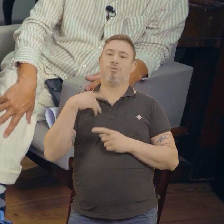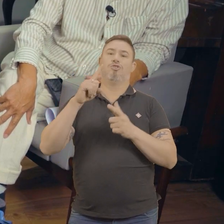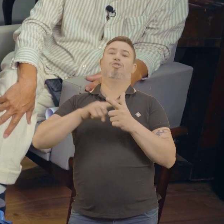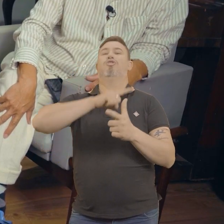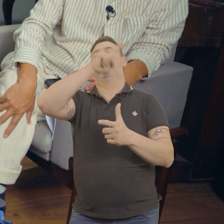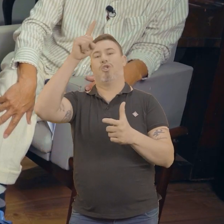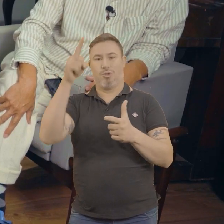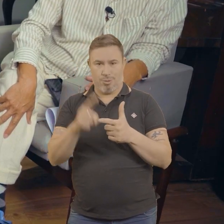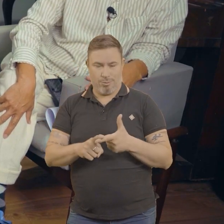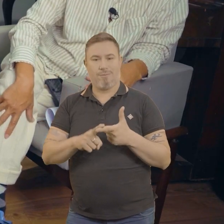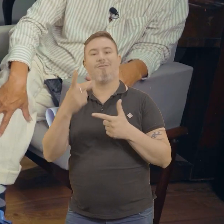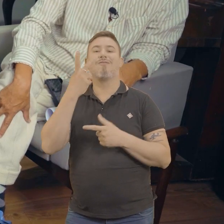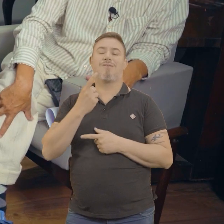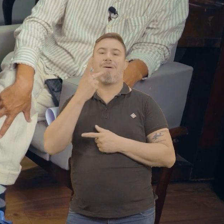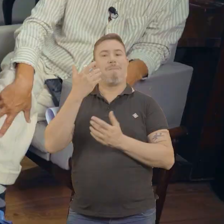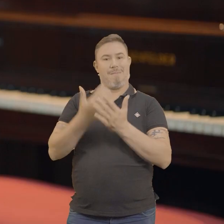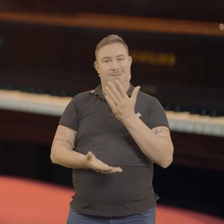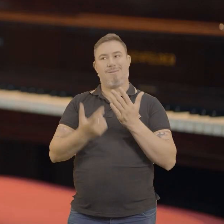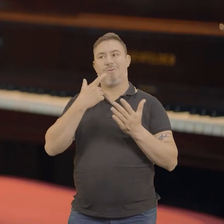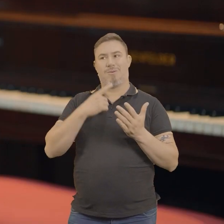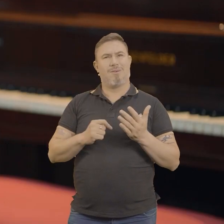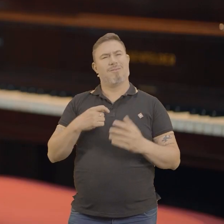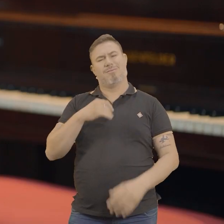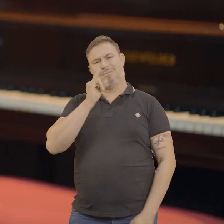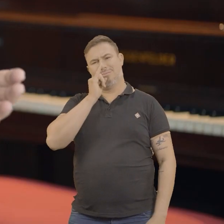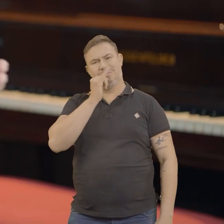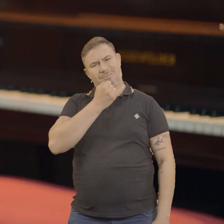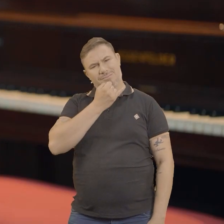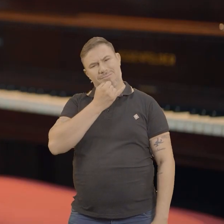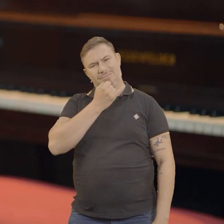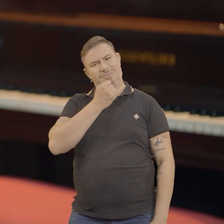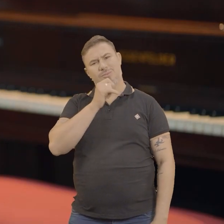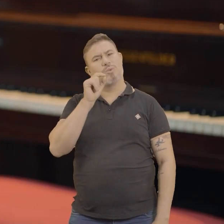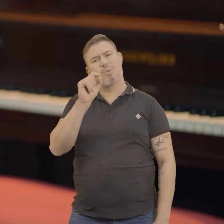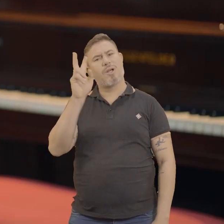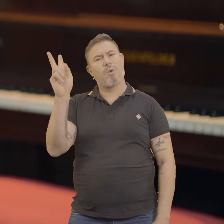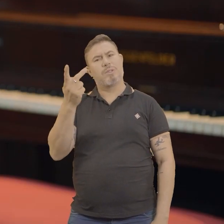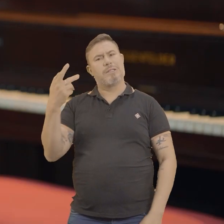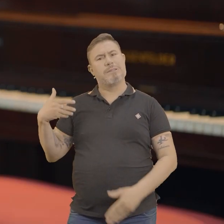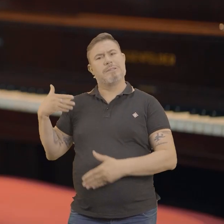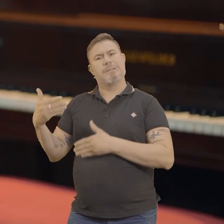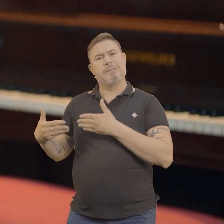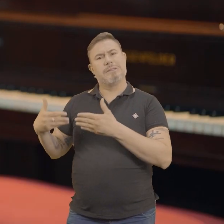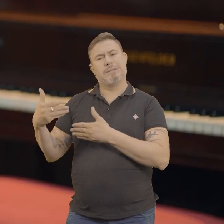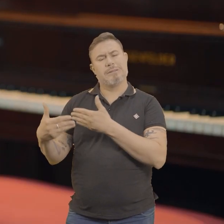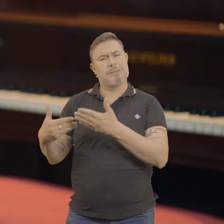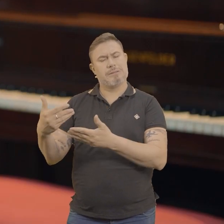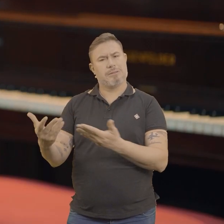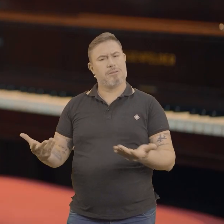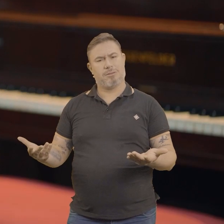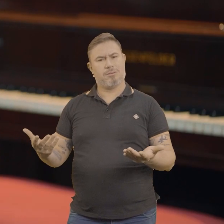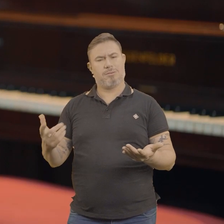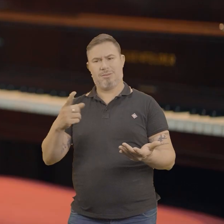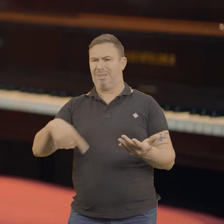vez, Fortaleza perdeu, né? É muito triste assim o que foi ocorrendo e a postura